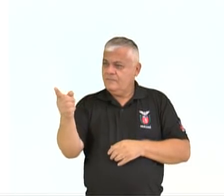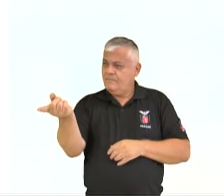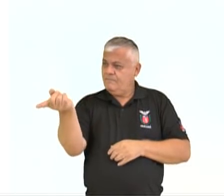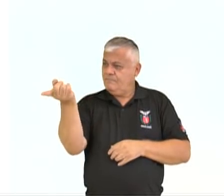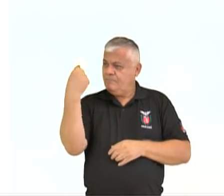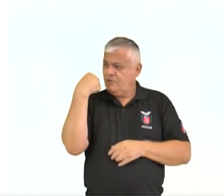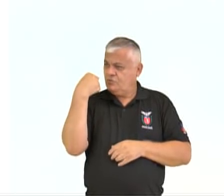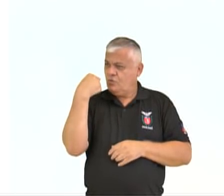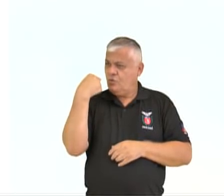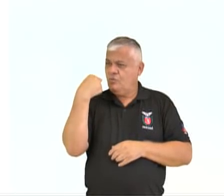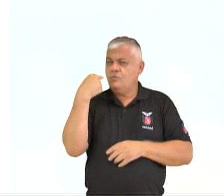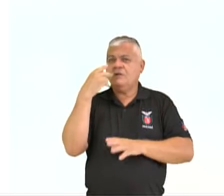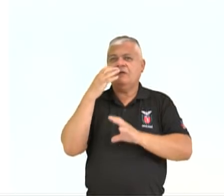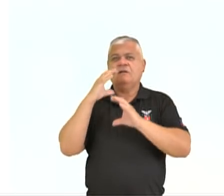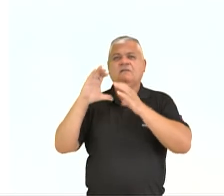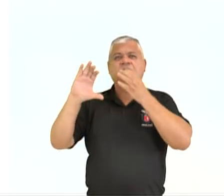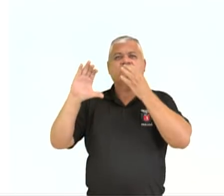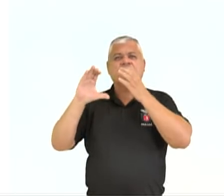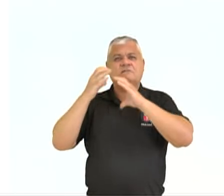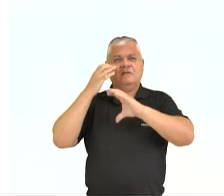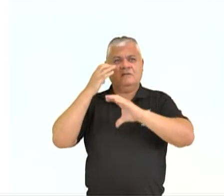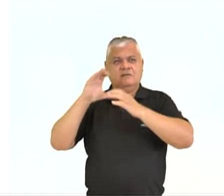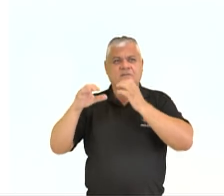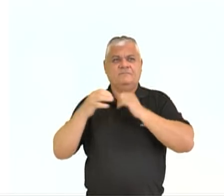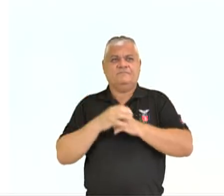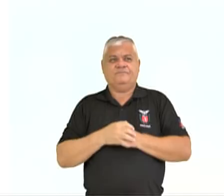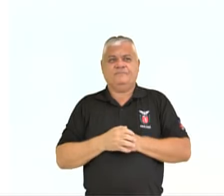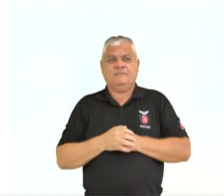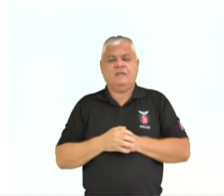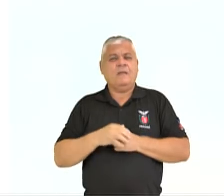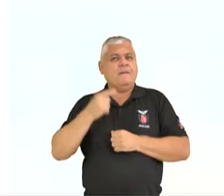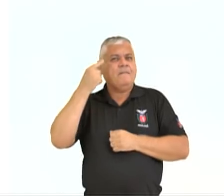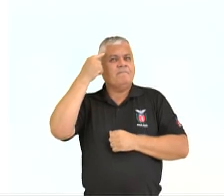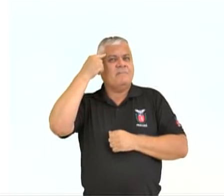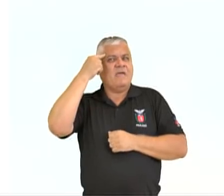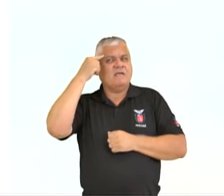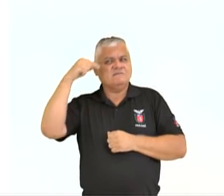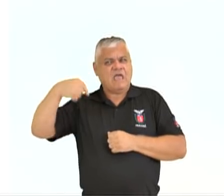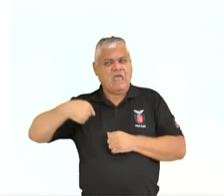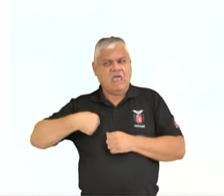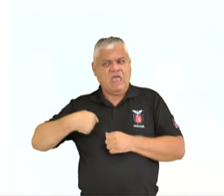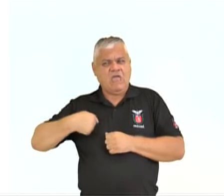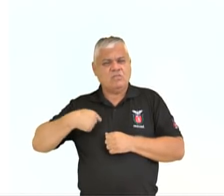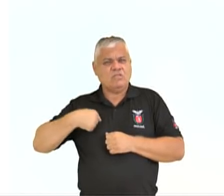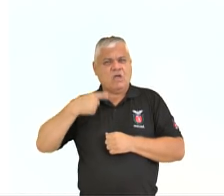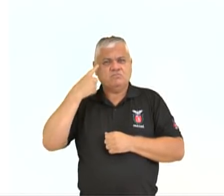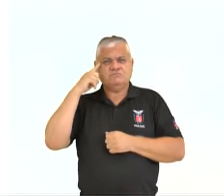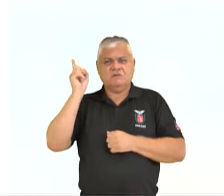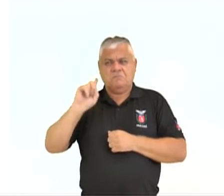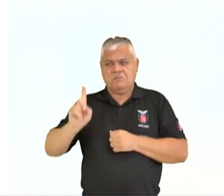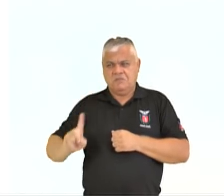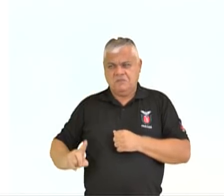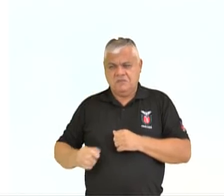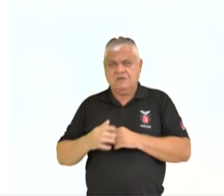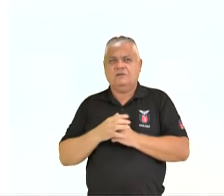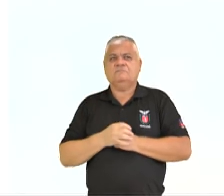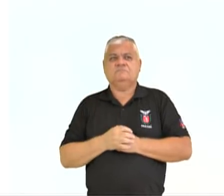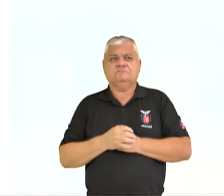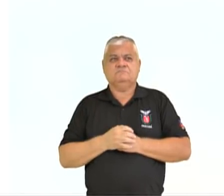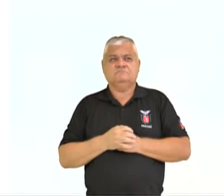me mandou cantar pensando quem eu não